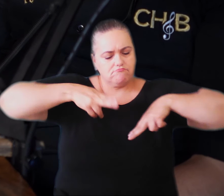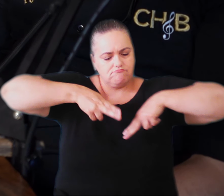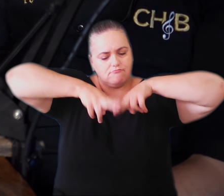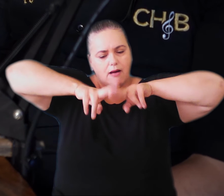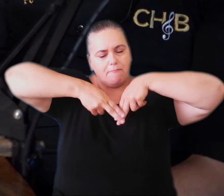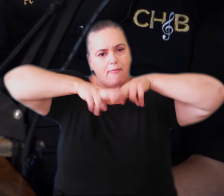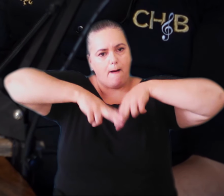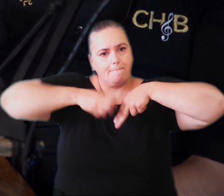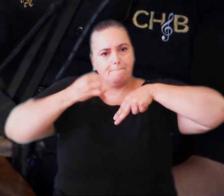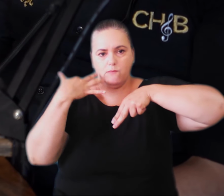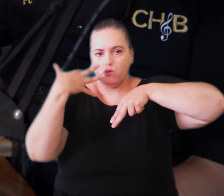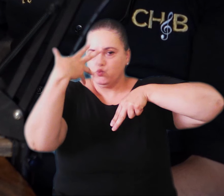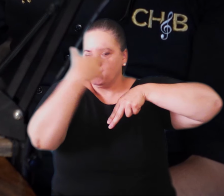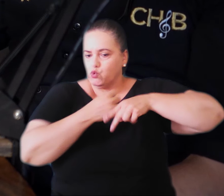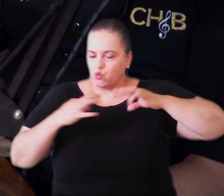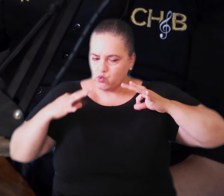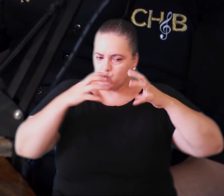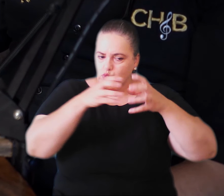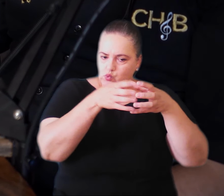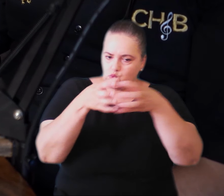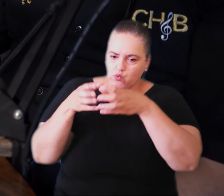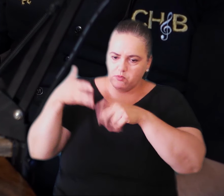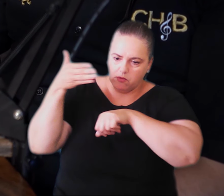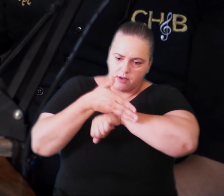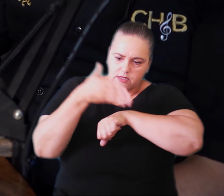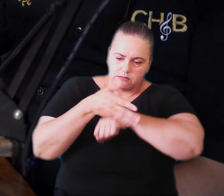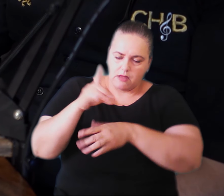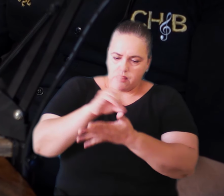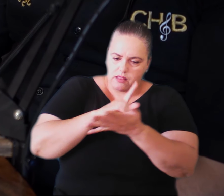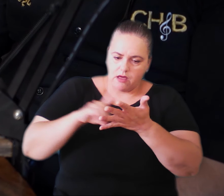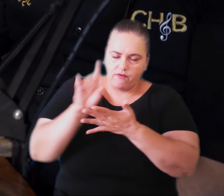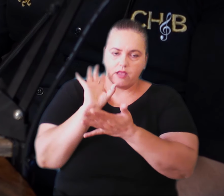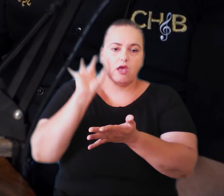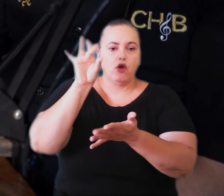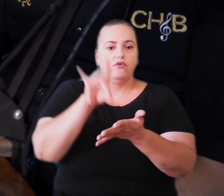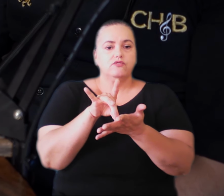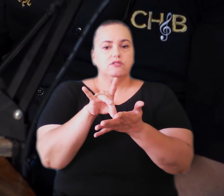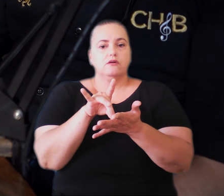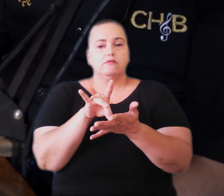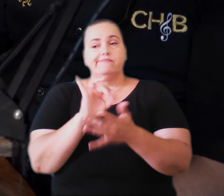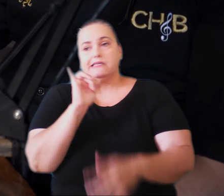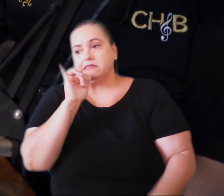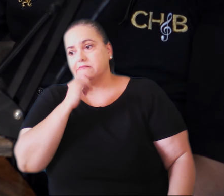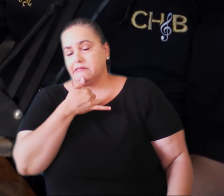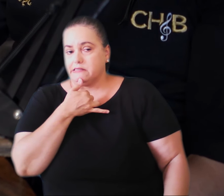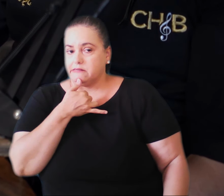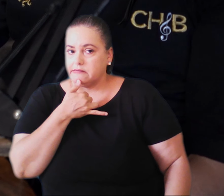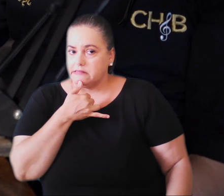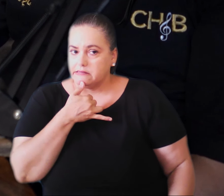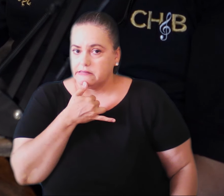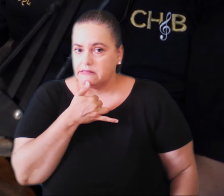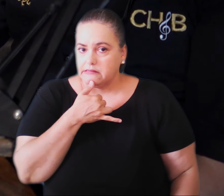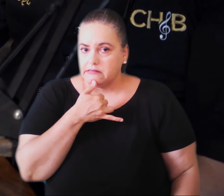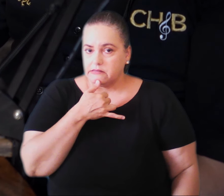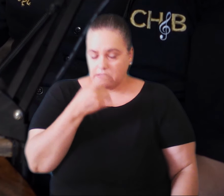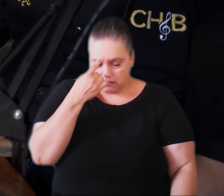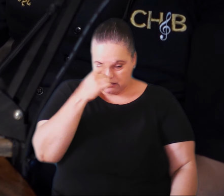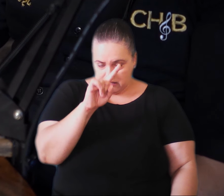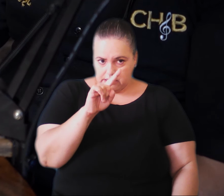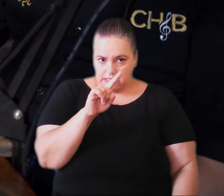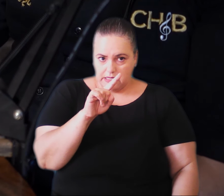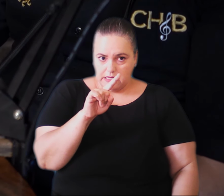né? E todos os grupos que participaram fazer o lançamento oficial. Infelizmente, só lançamos a ideia,